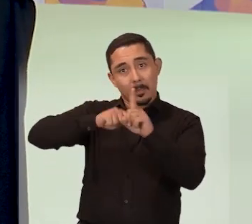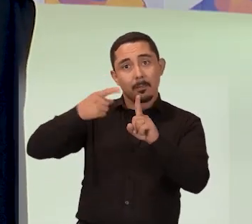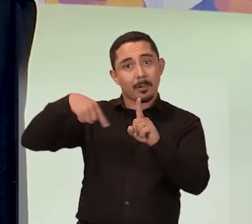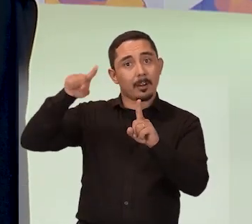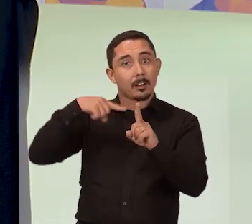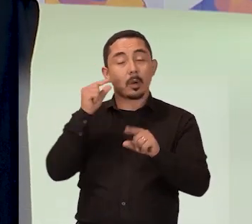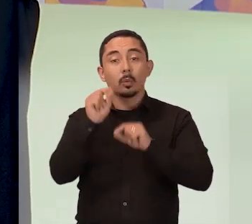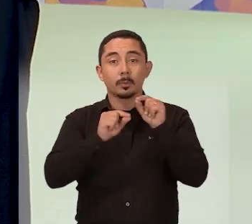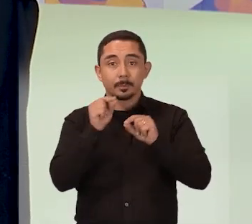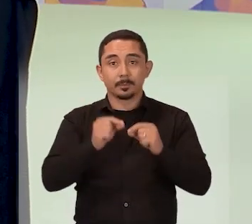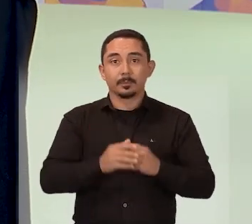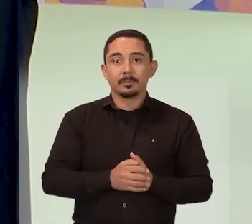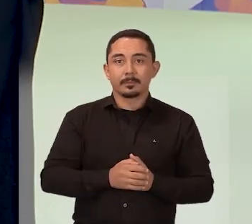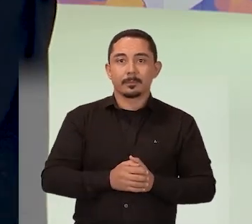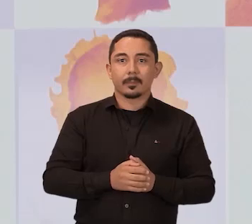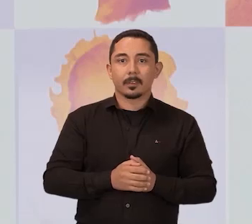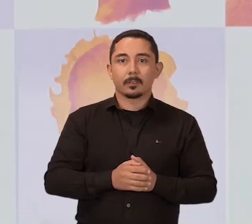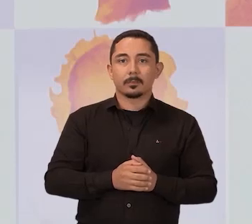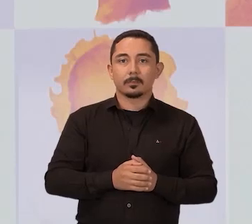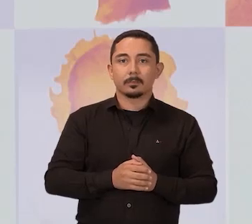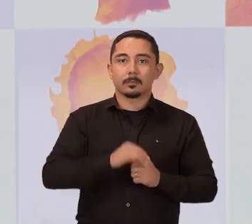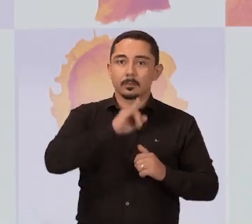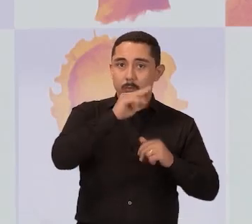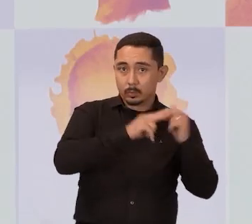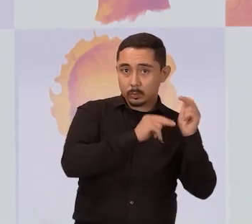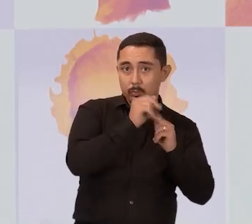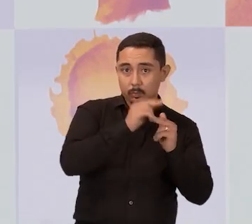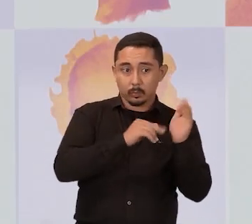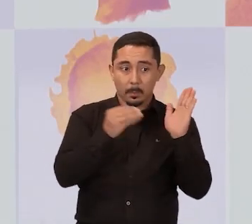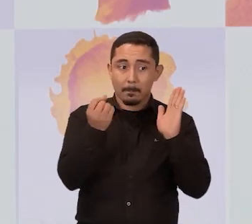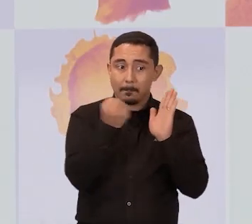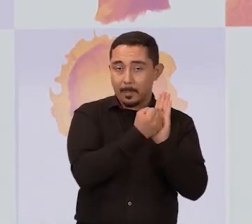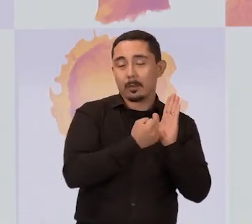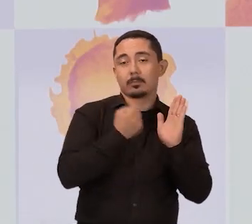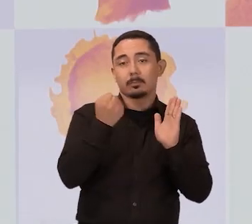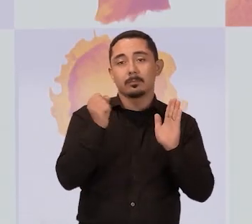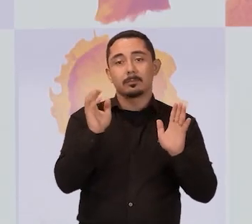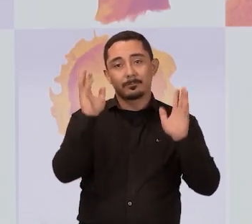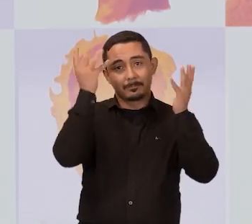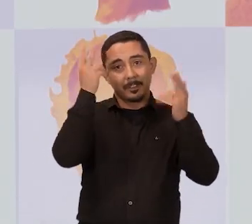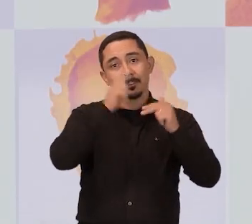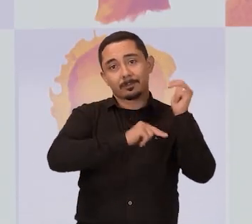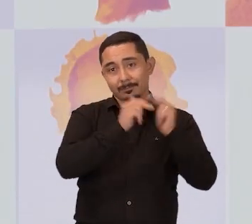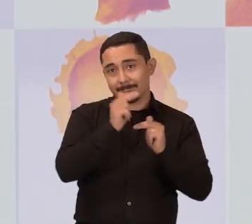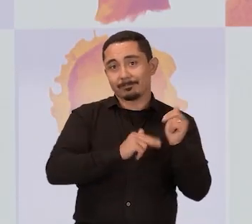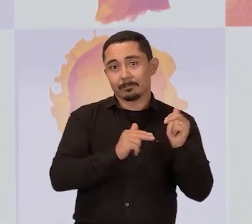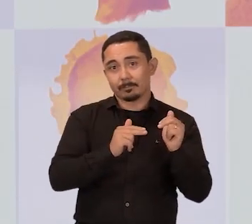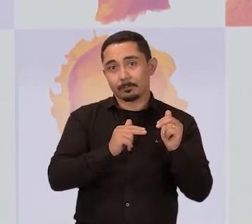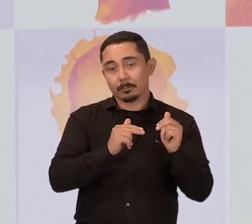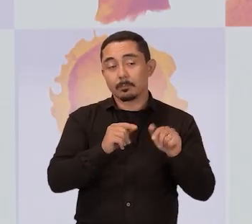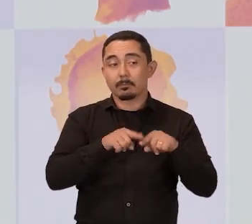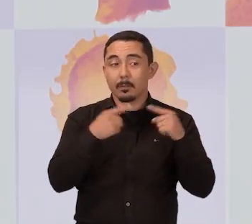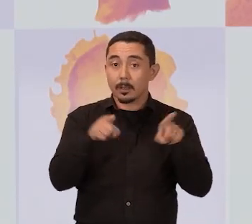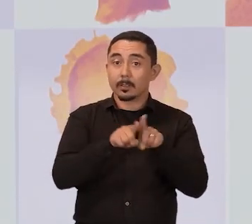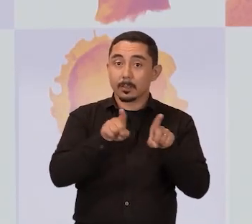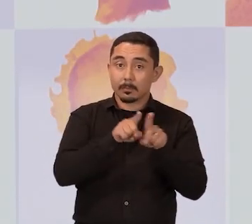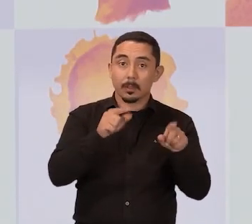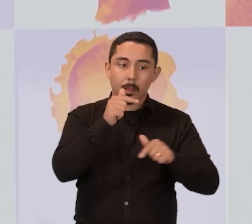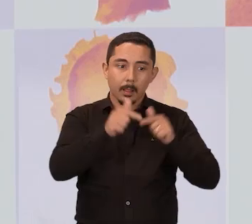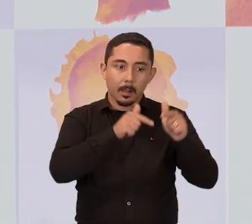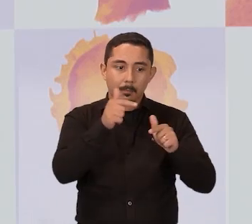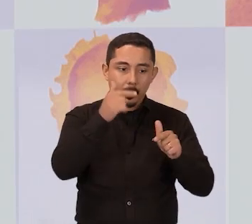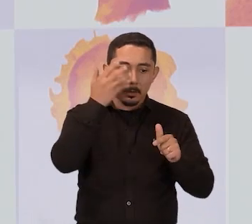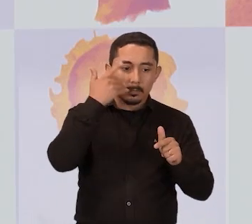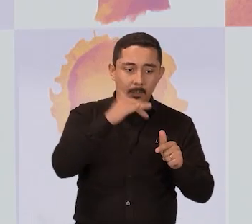passado. Vou te contar agora, olha só. Junho é marcado pelas tradicionais festas de São João no Brasil inteiro, mas também pelo Dia Mundial